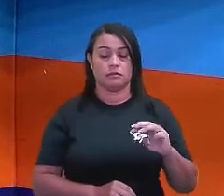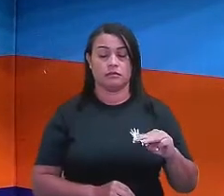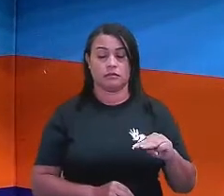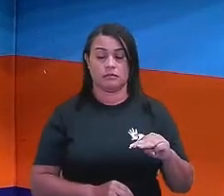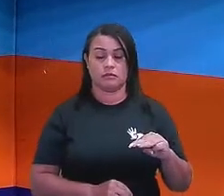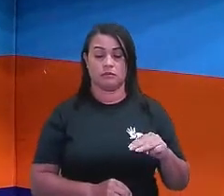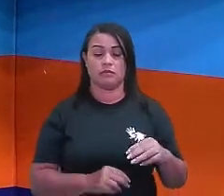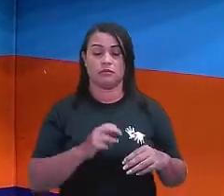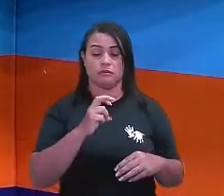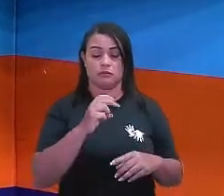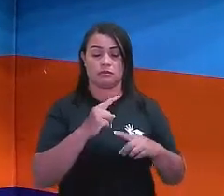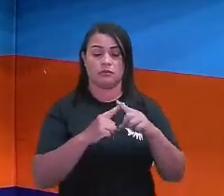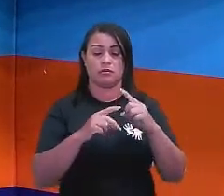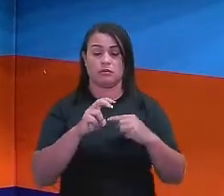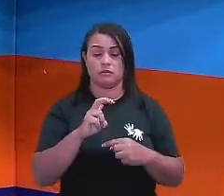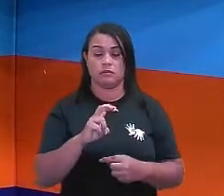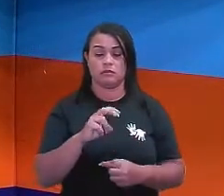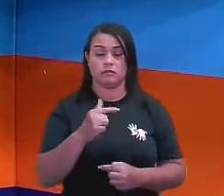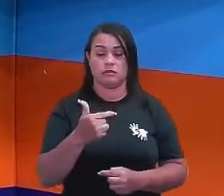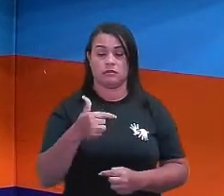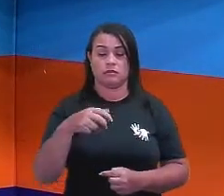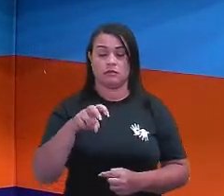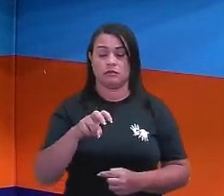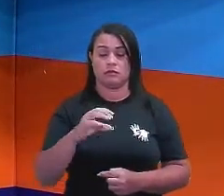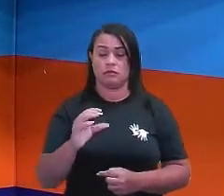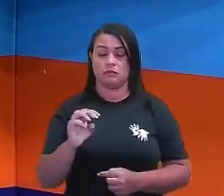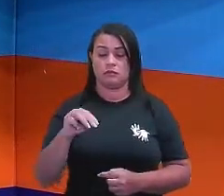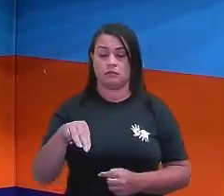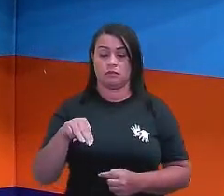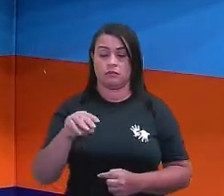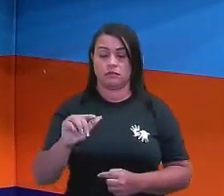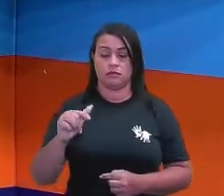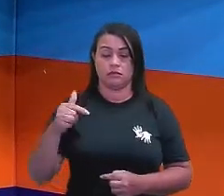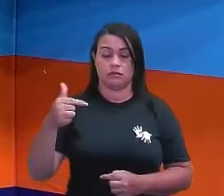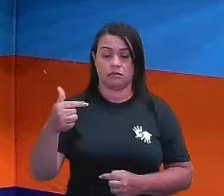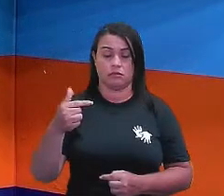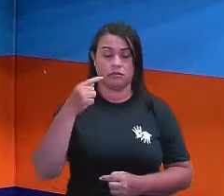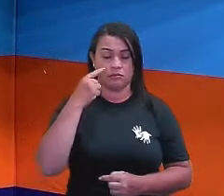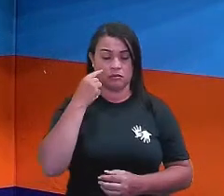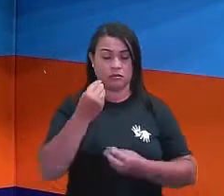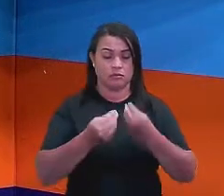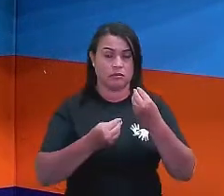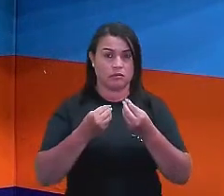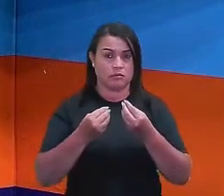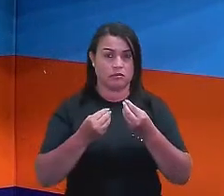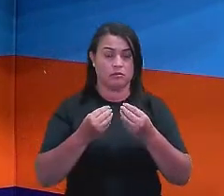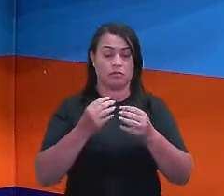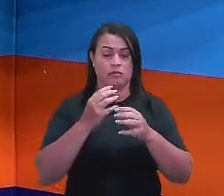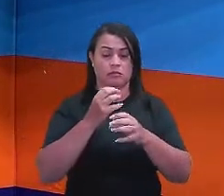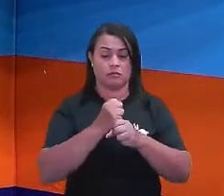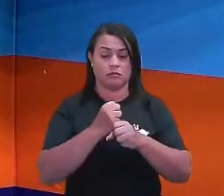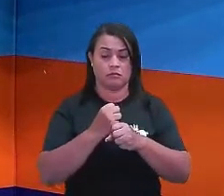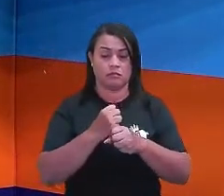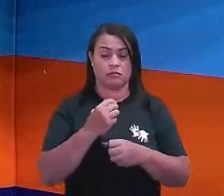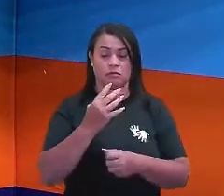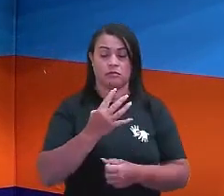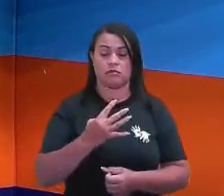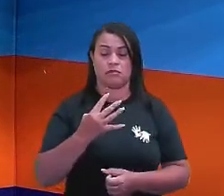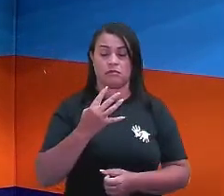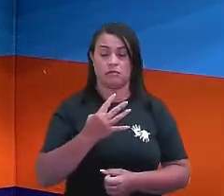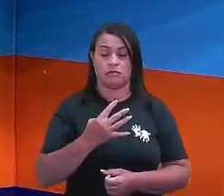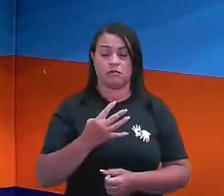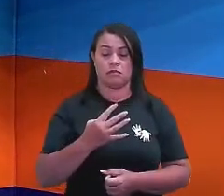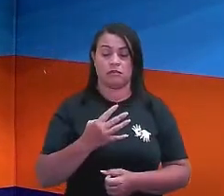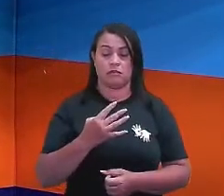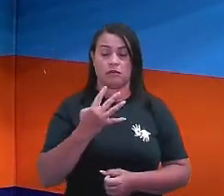5, 25 centímetros ao quadrado. Se eu fizer o perímetro, eu vou somar os 4 lados, né?